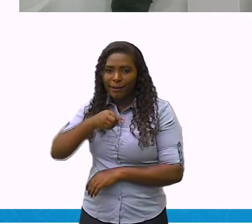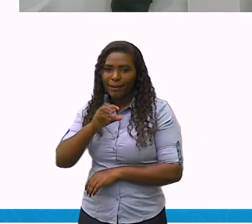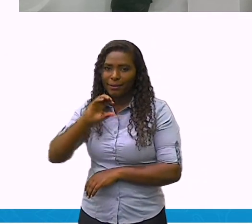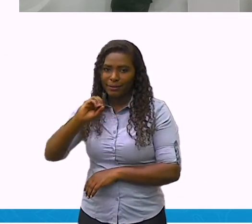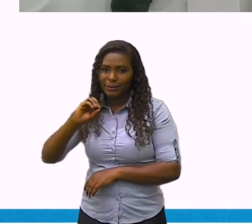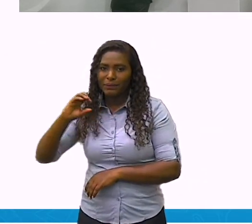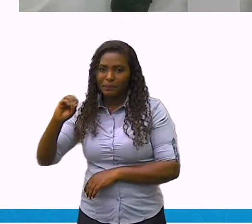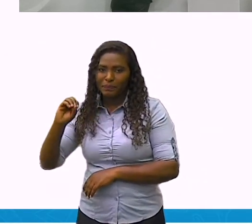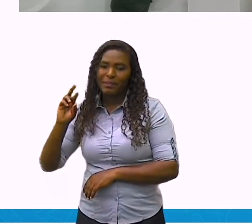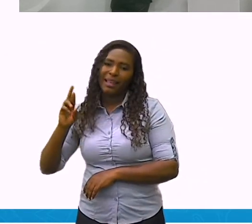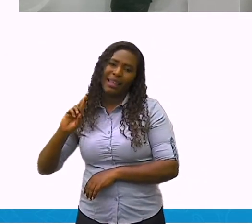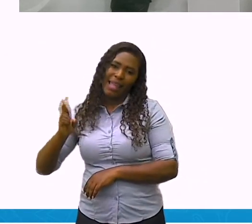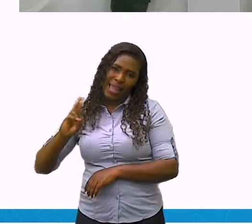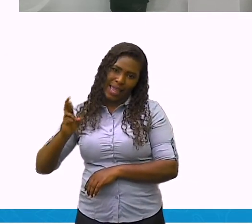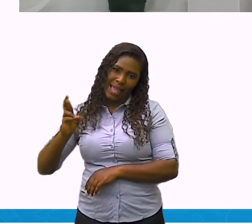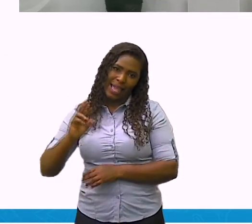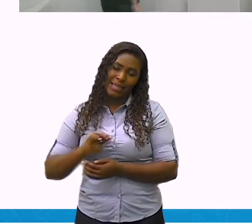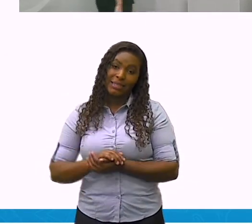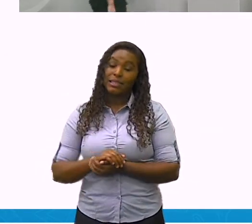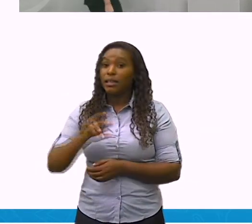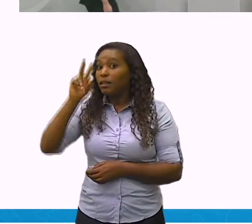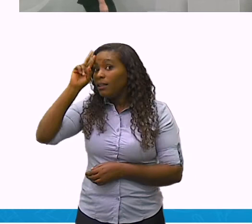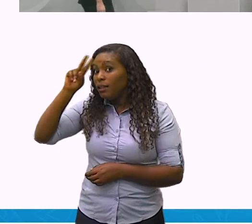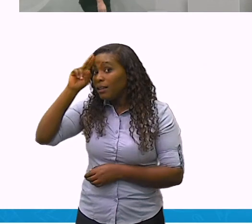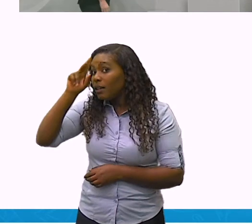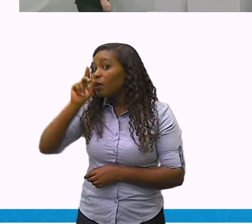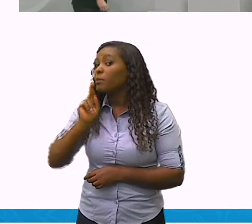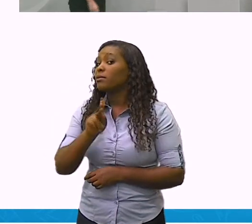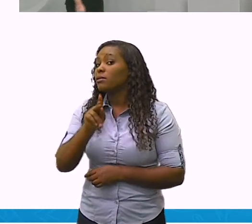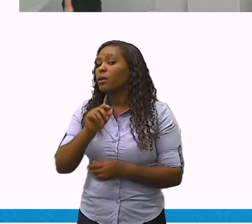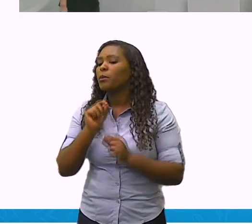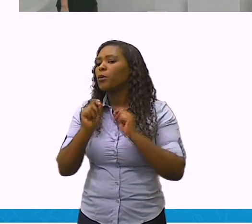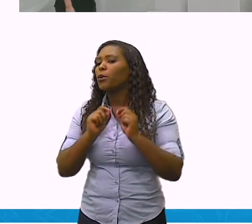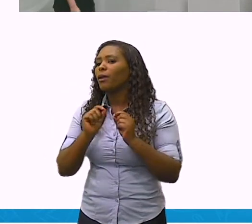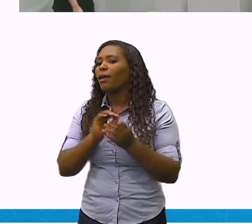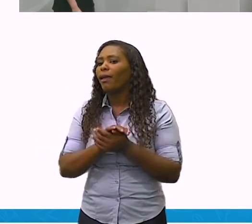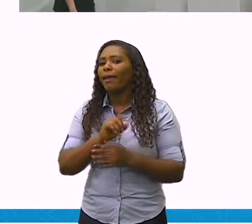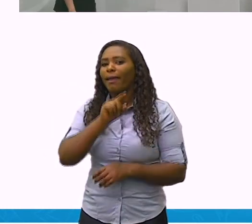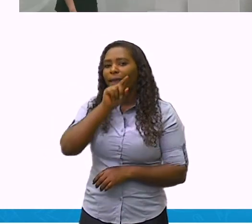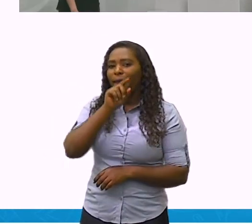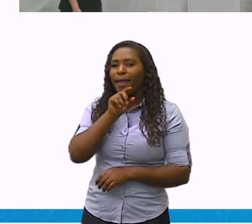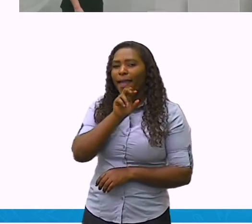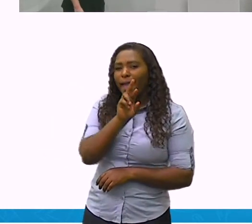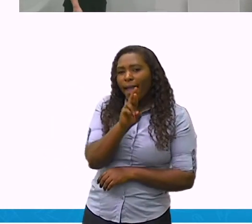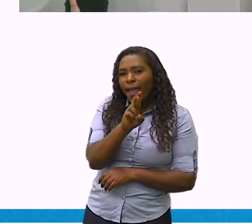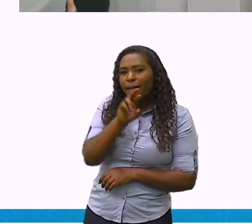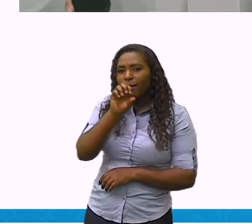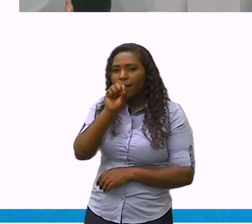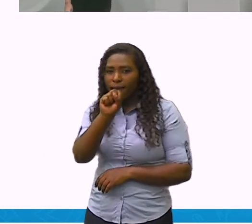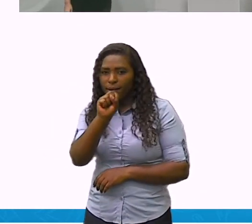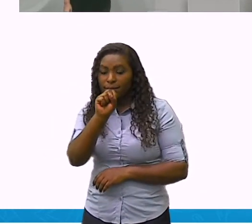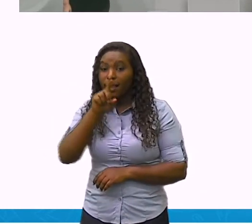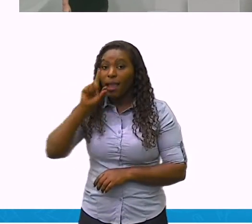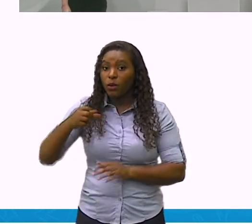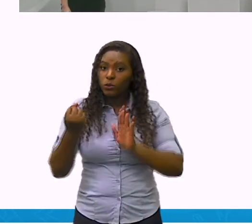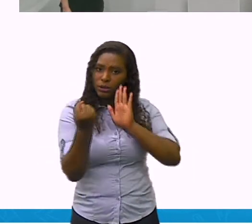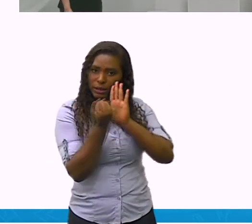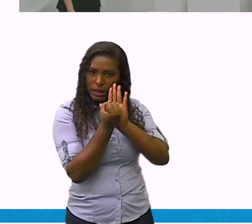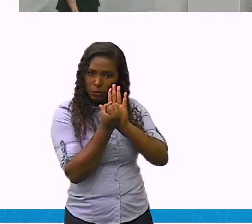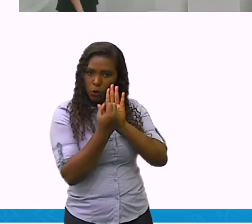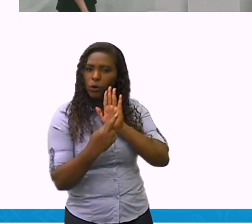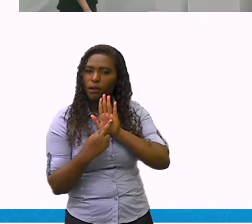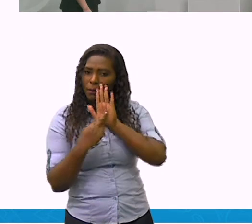R$ 40. Lembrando sempre de colocar aqui o sinal, o símbolo que representa o